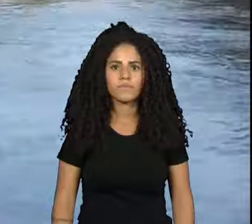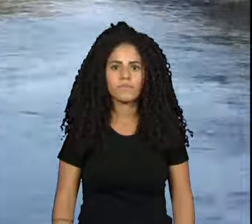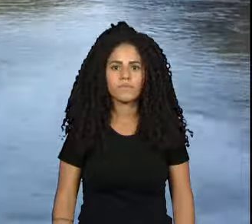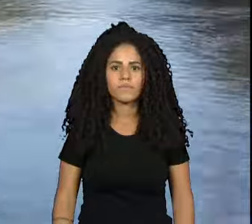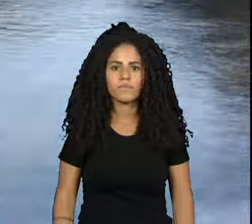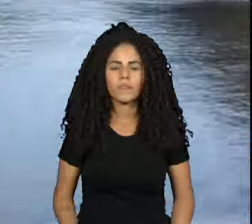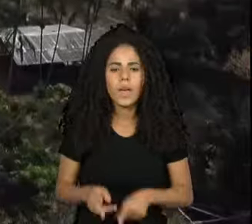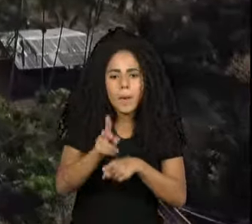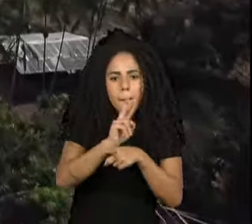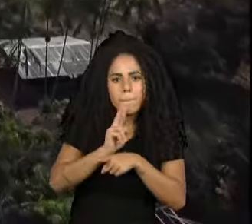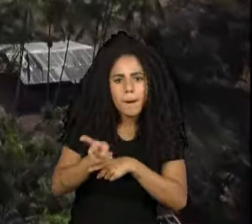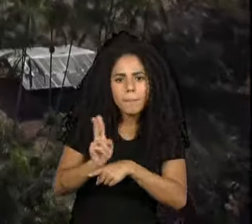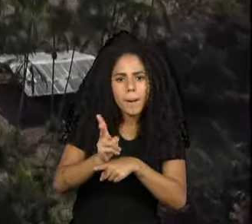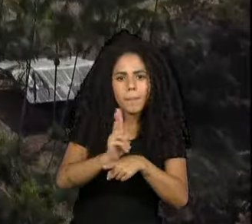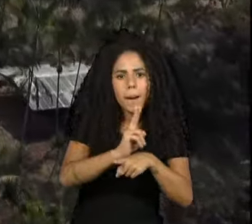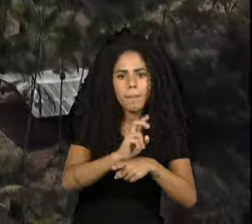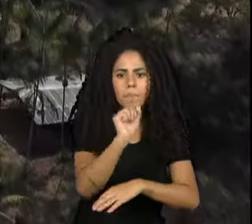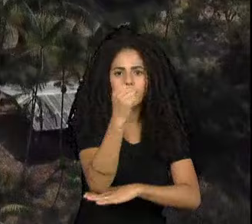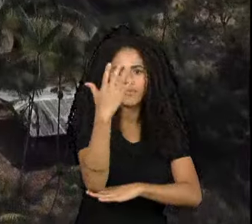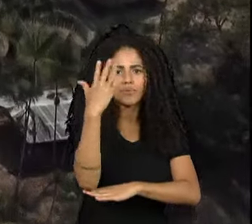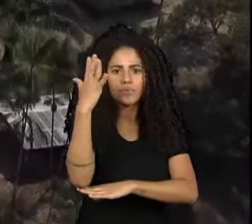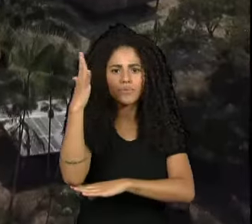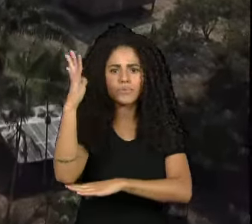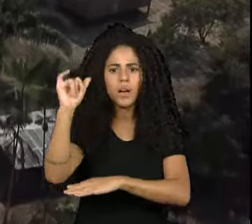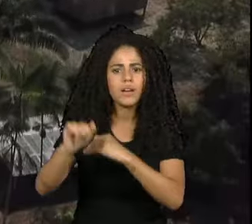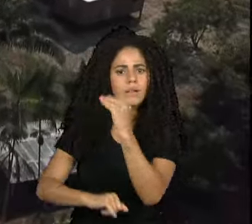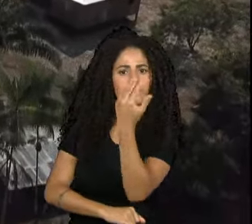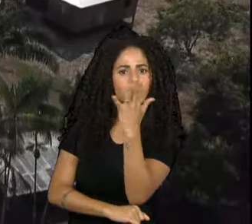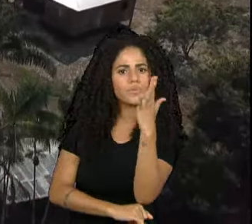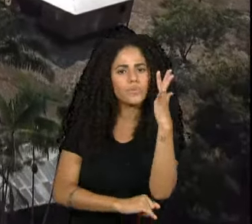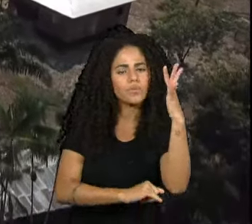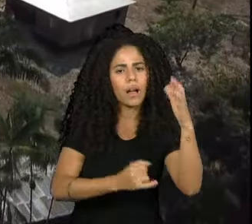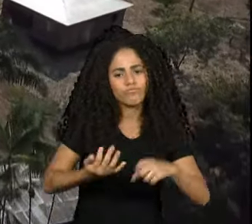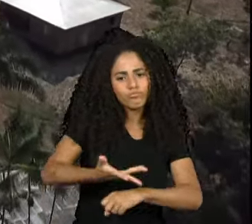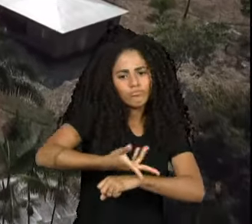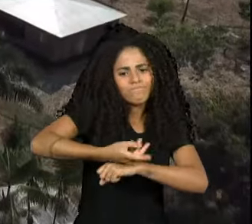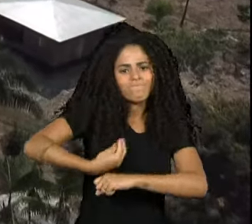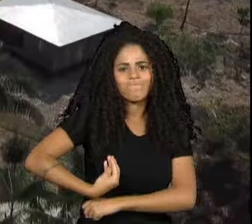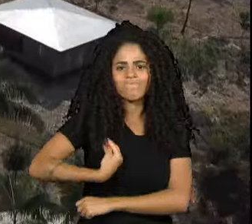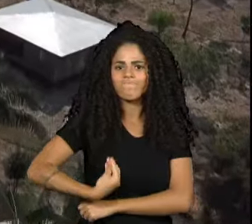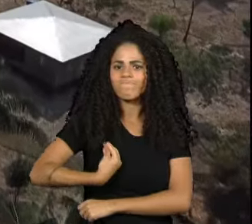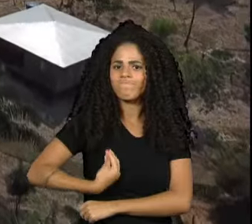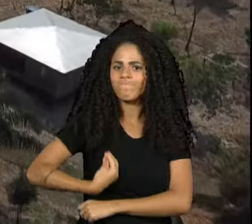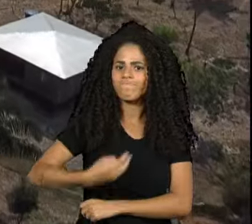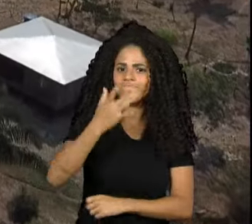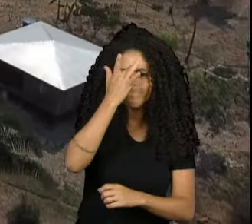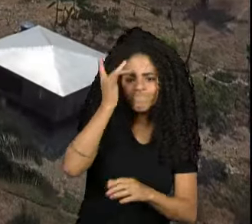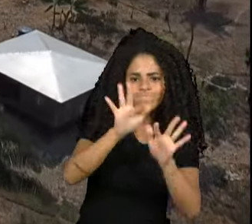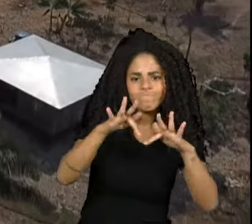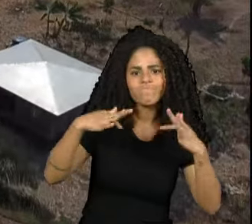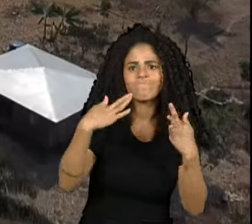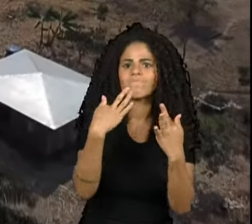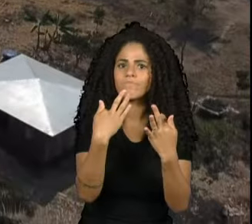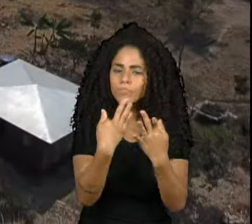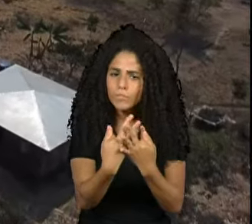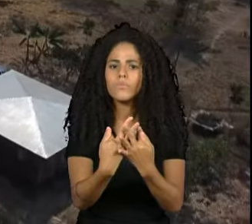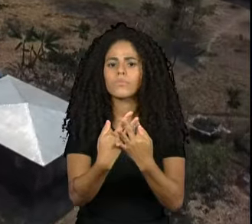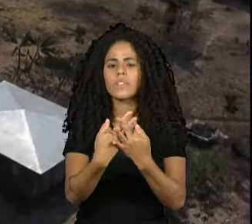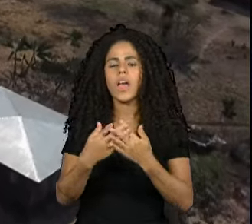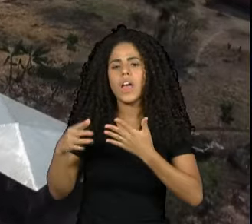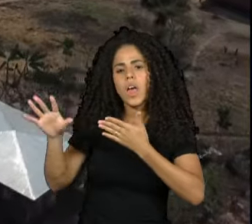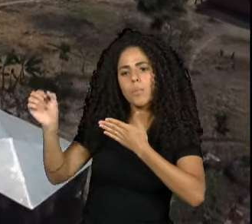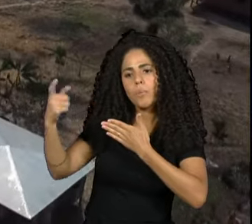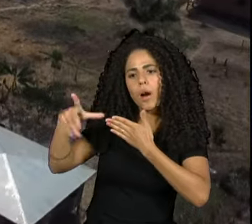Conservar a floresta passa por assegurar dignidade para quem vive na floresta. O Reseq Solar prova que isso é